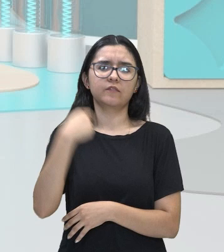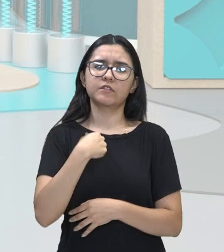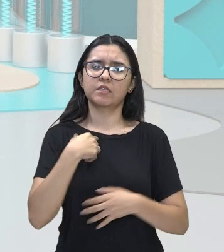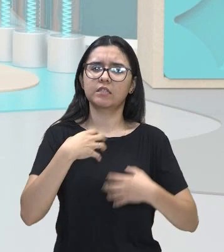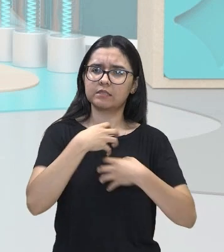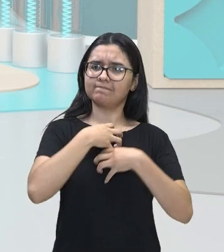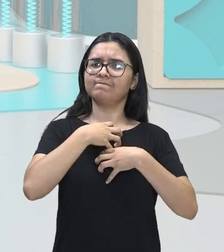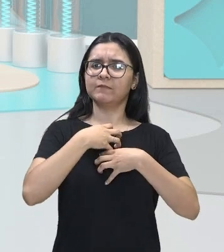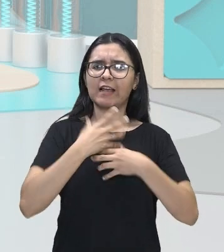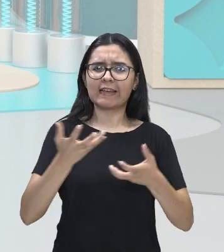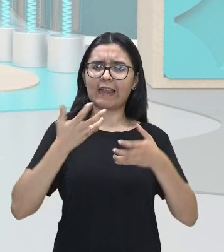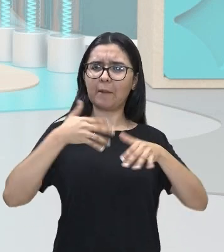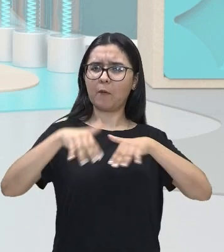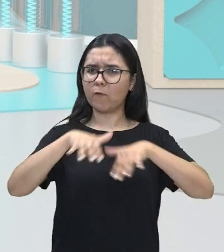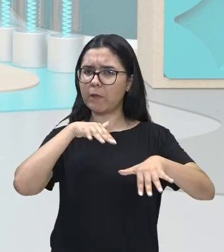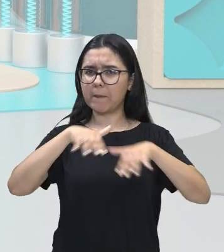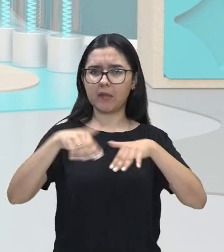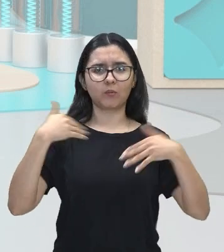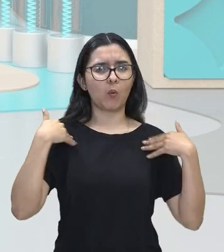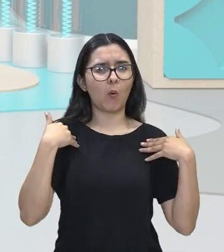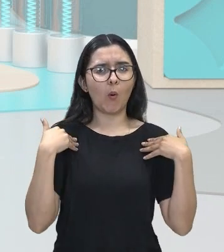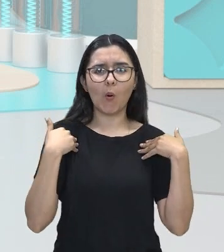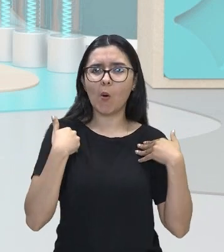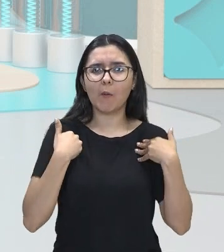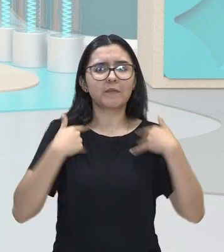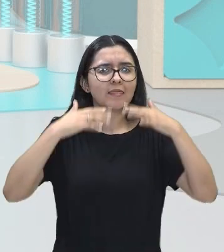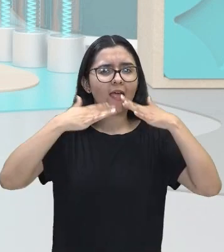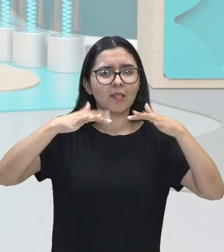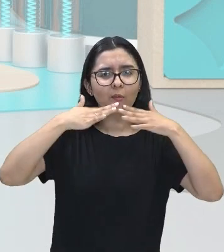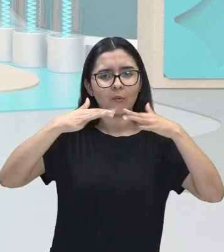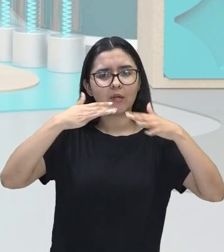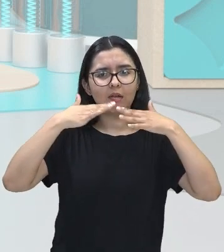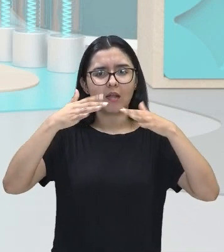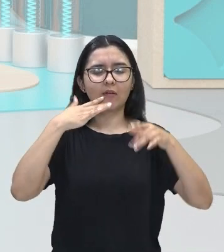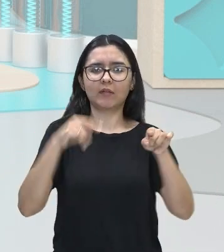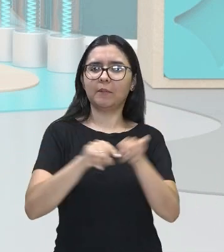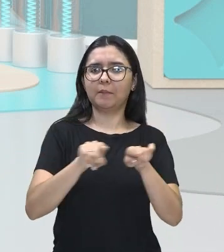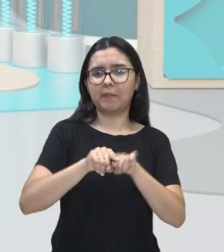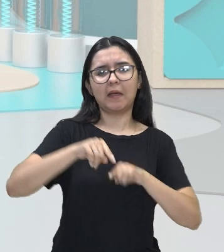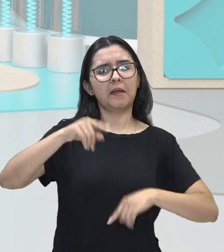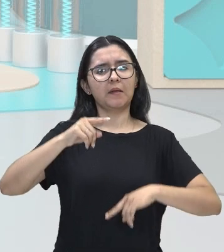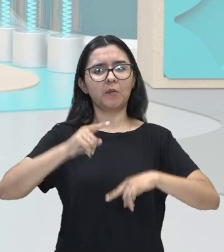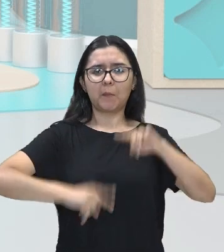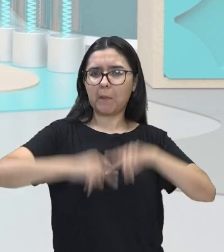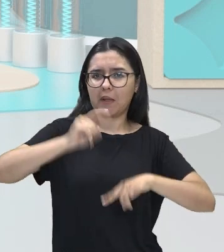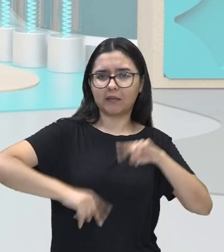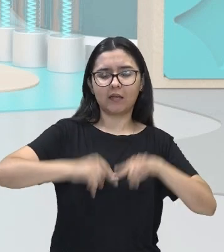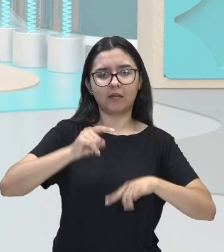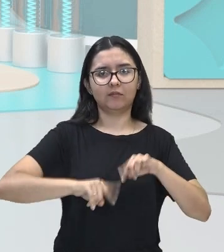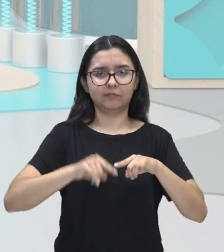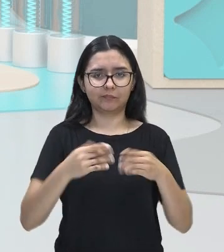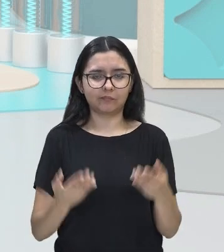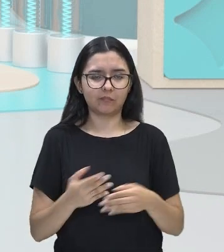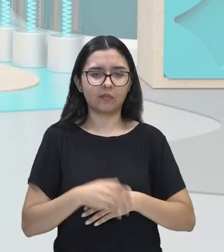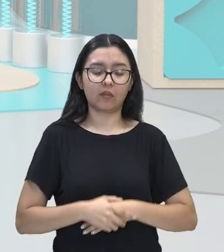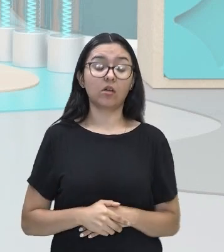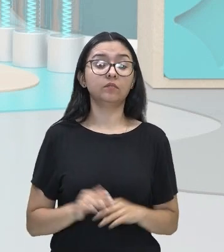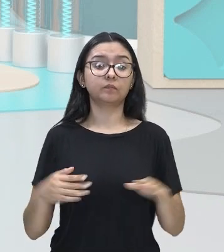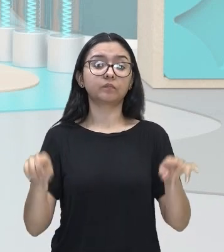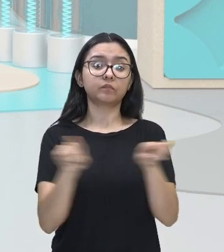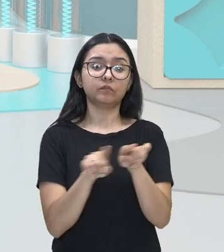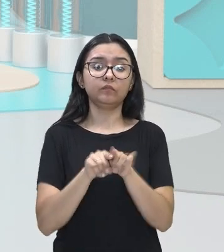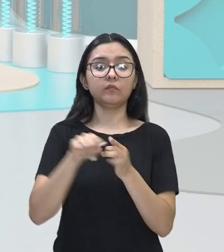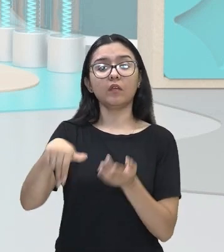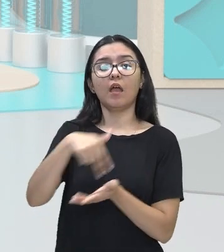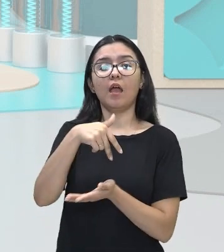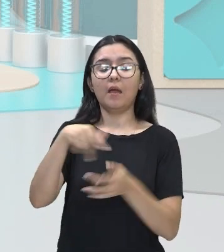a querer dançar, a querer se mexer, a querer, de repente, tocar ali os instrumentos que você consegue reconhecer. A música da